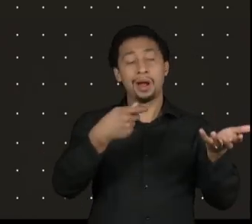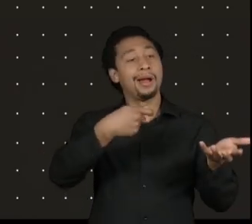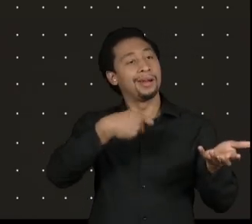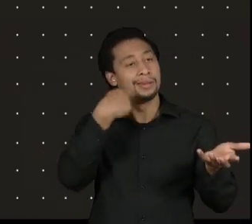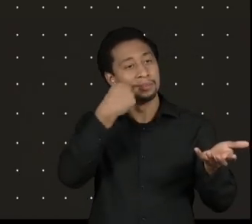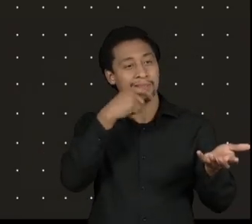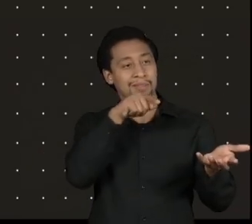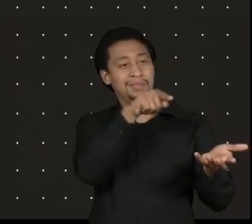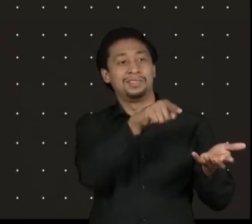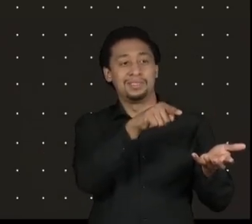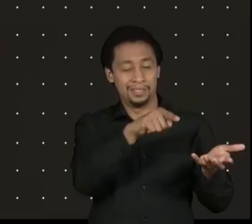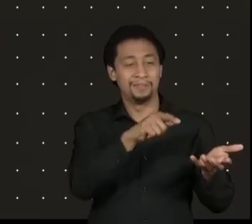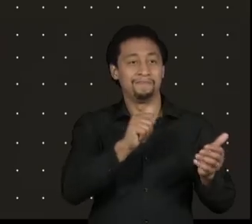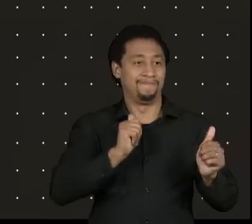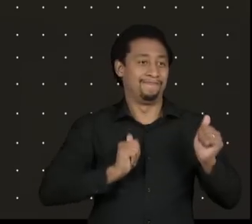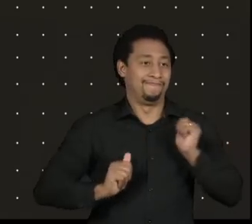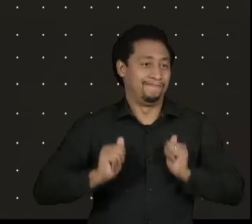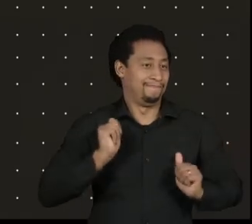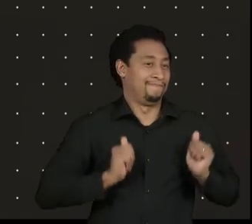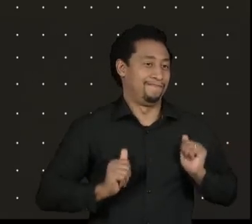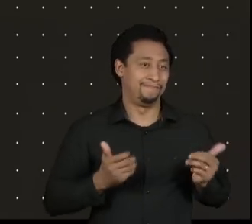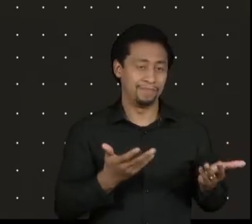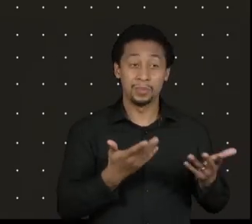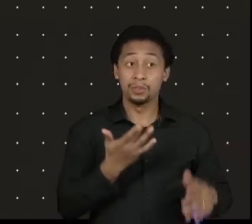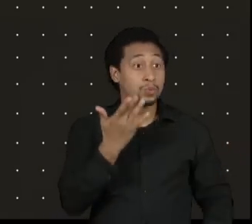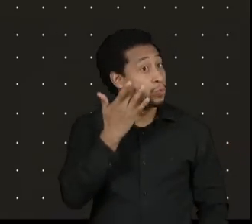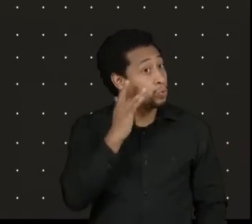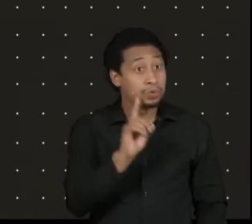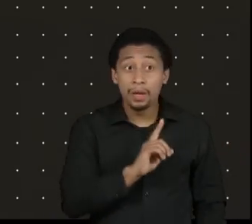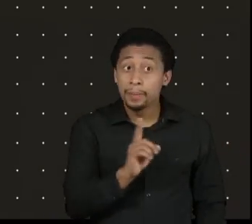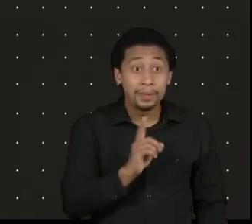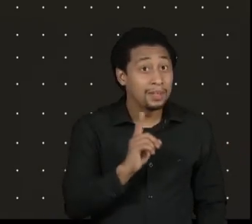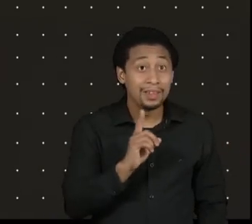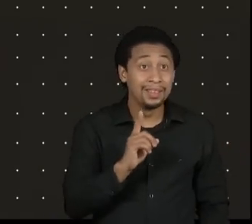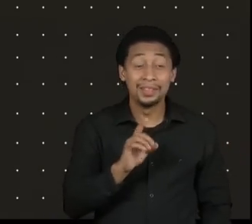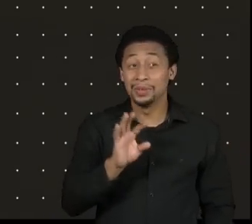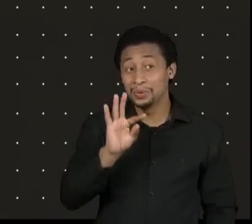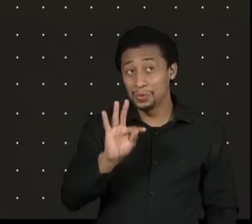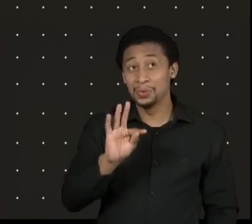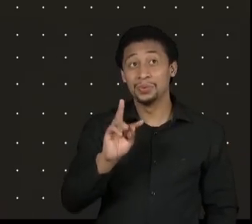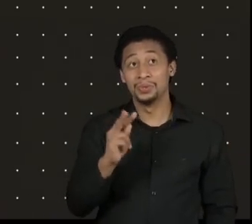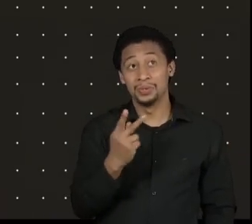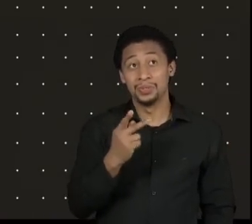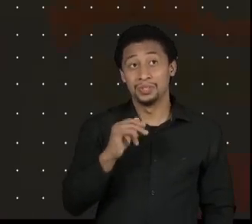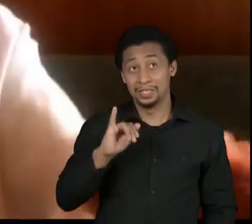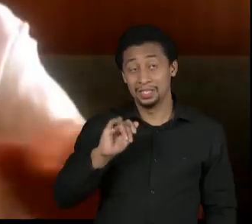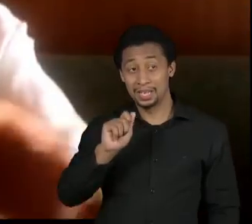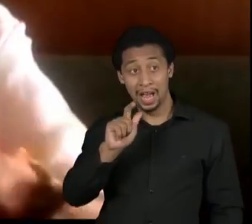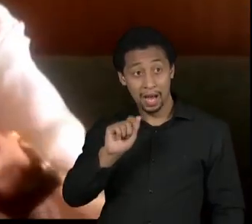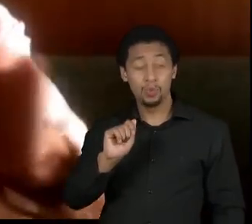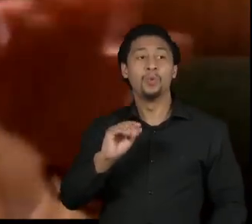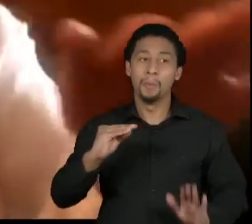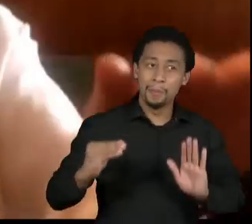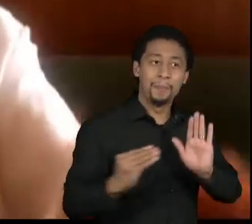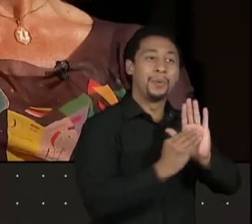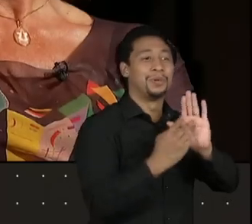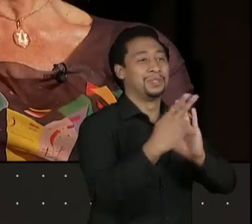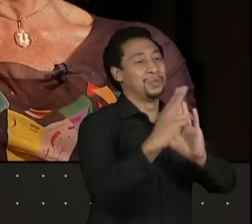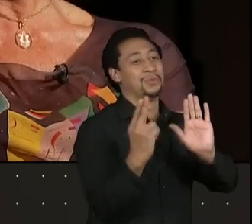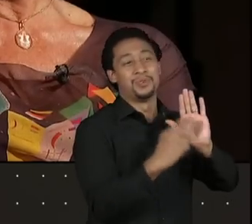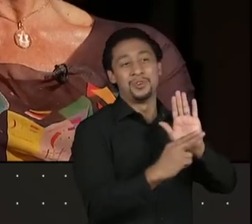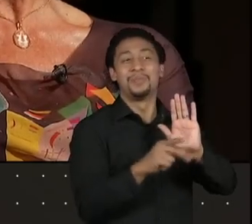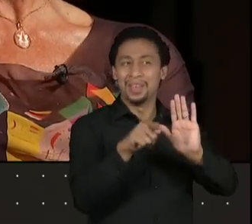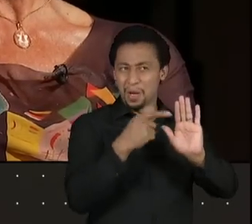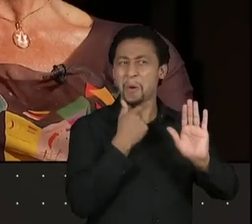sempre. Mas não sabia que o Tiago de Mello já tinha posto o teu nome, e o Tiago era um sedutor, seduzia a todos,